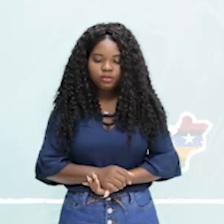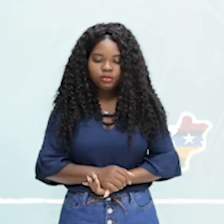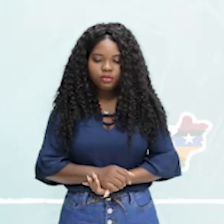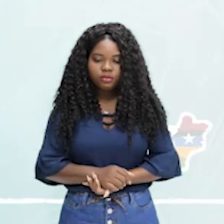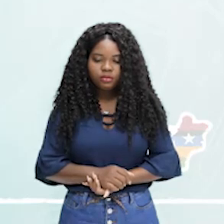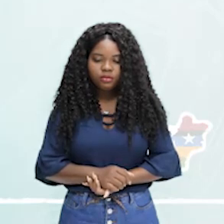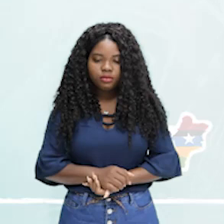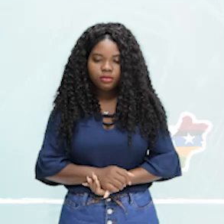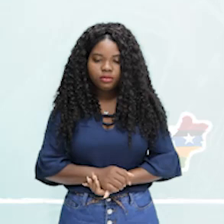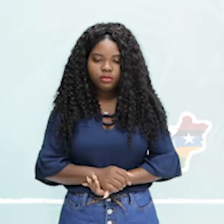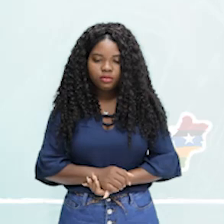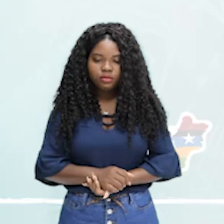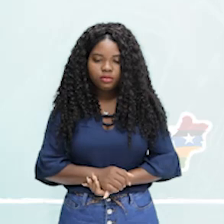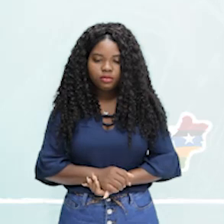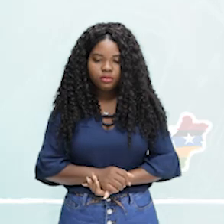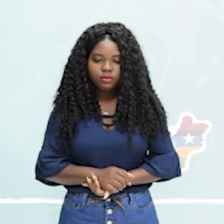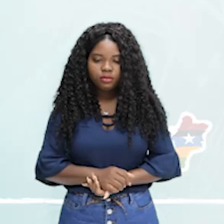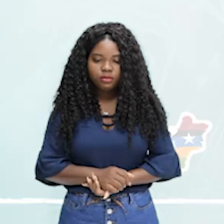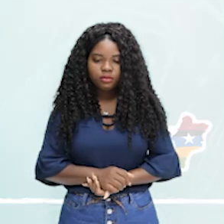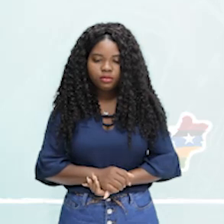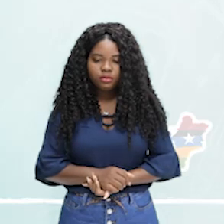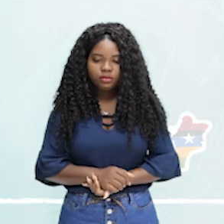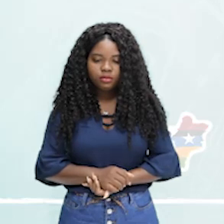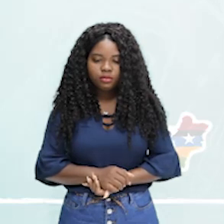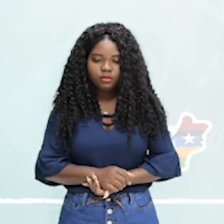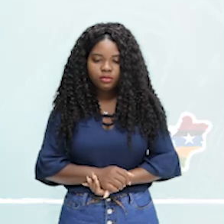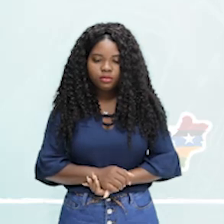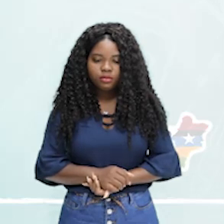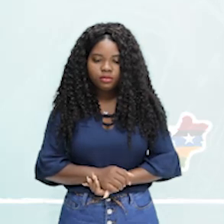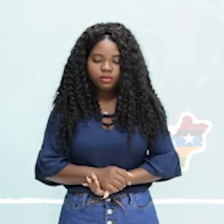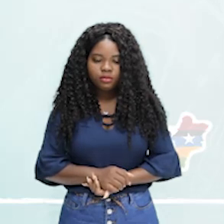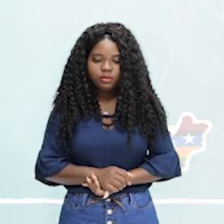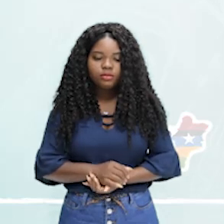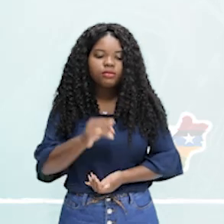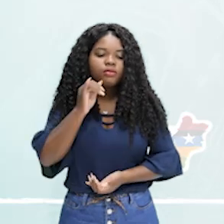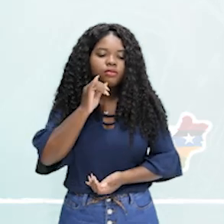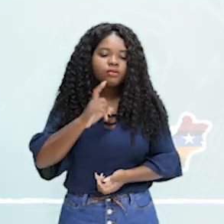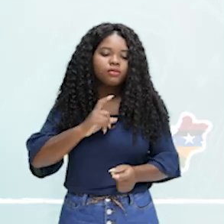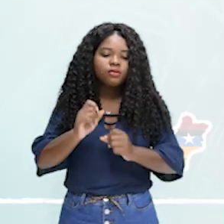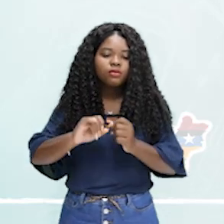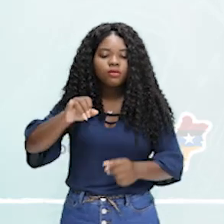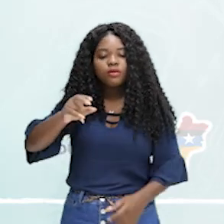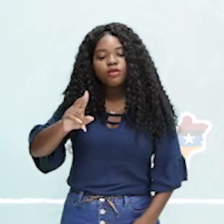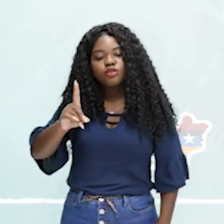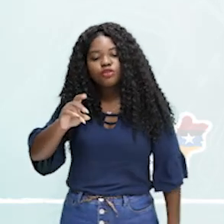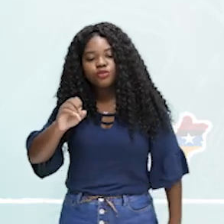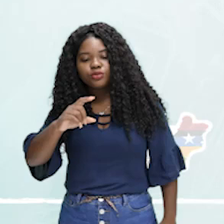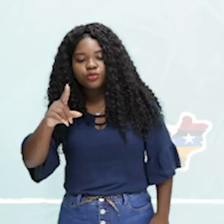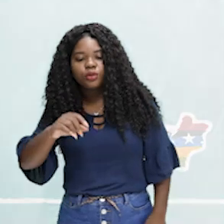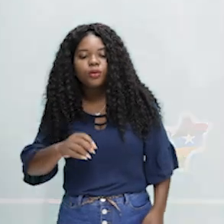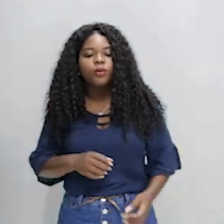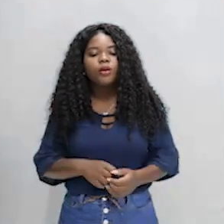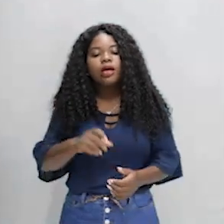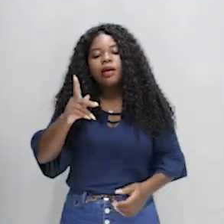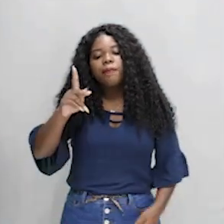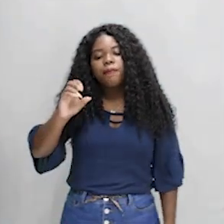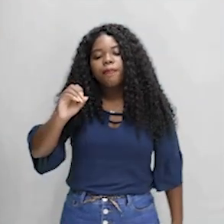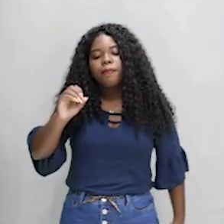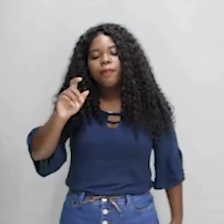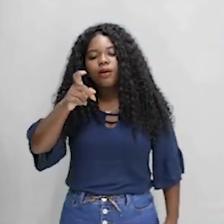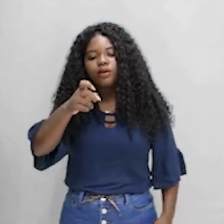meio de combinações de ações de ataque e defesa. Como exemplo, nós temos o judô, o boxe,